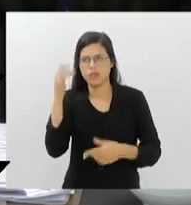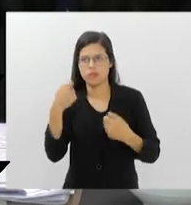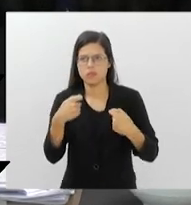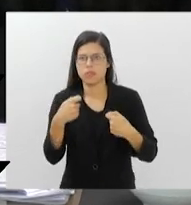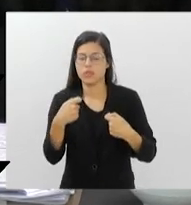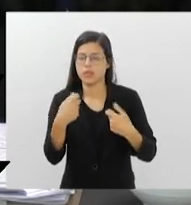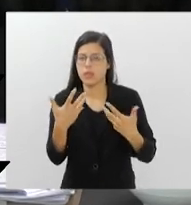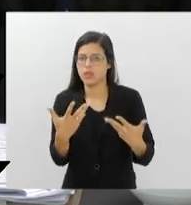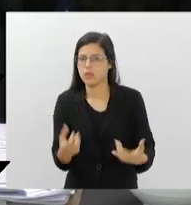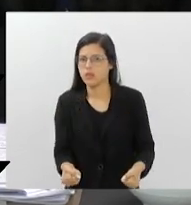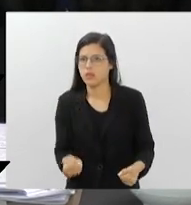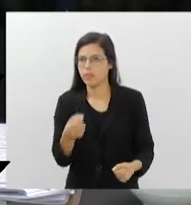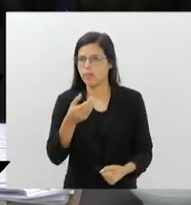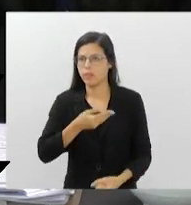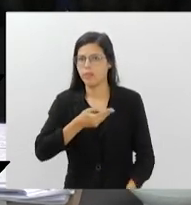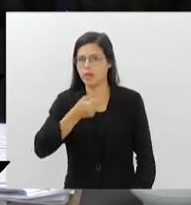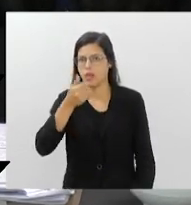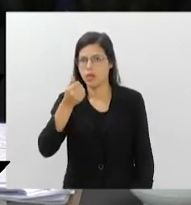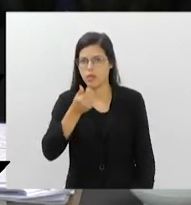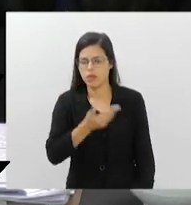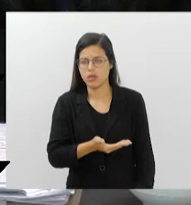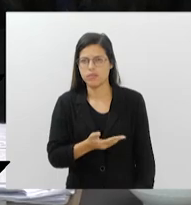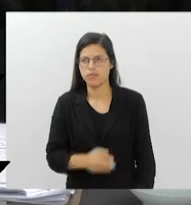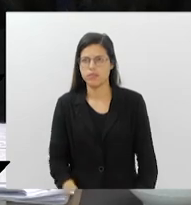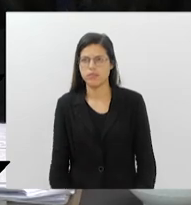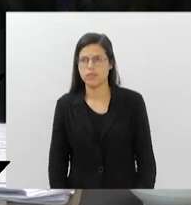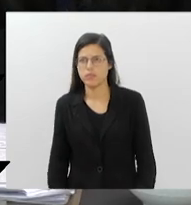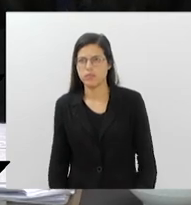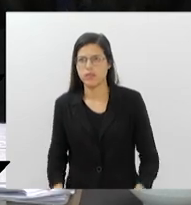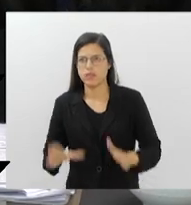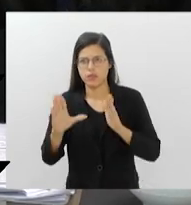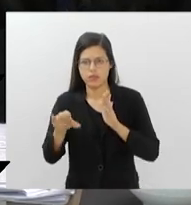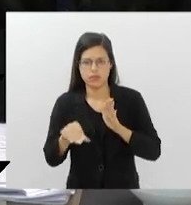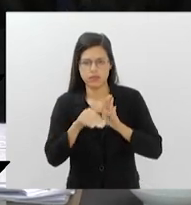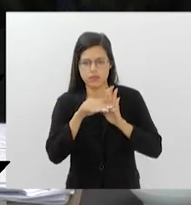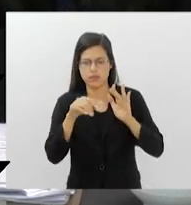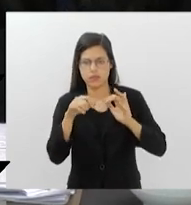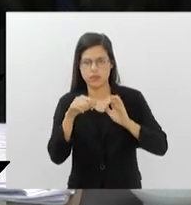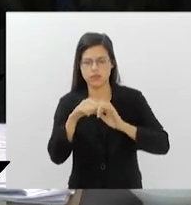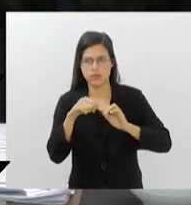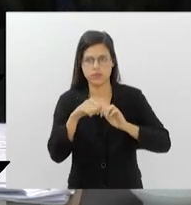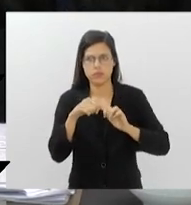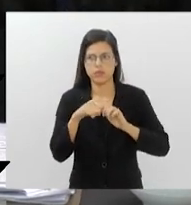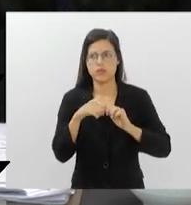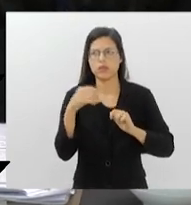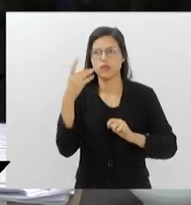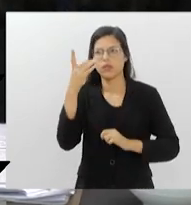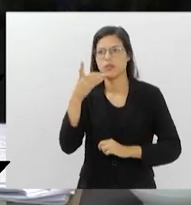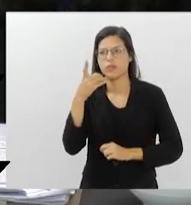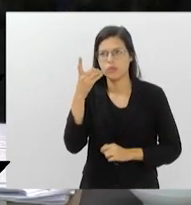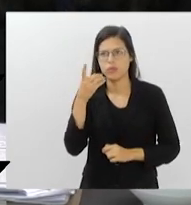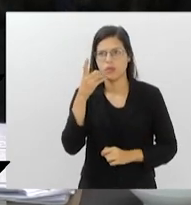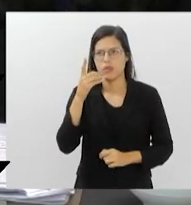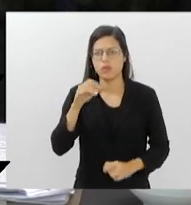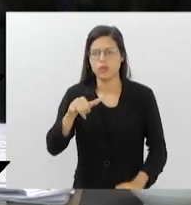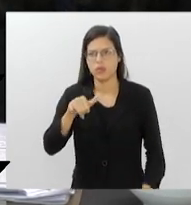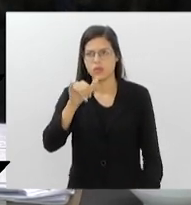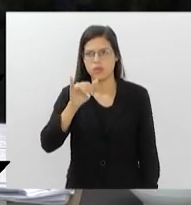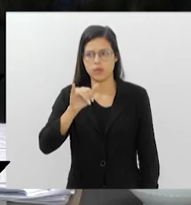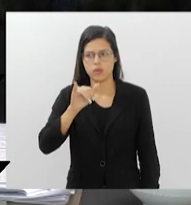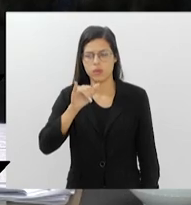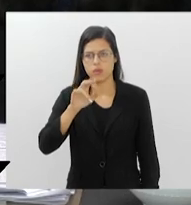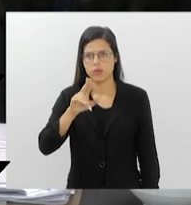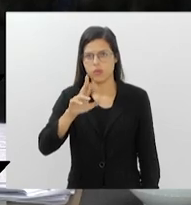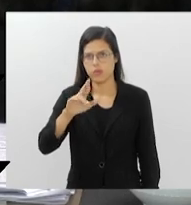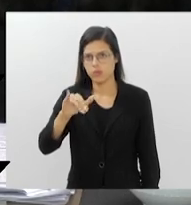melhora muito porque eh as emendas aqui feitas pelo Deputado pelo pelo iú